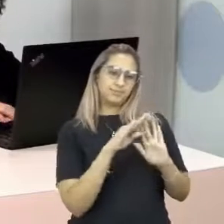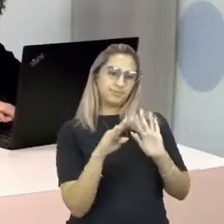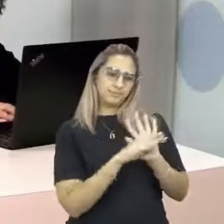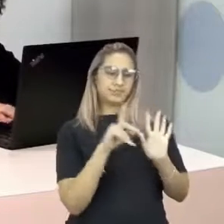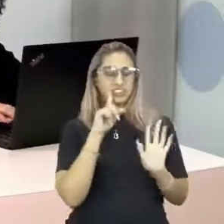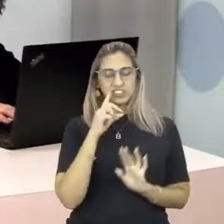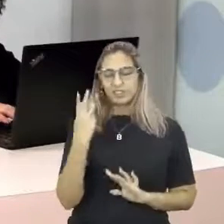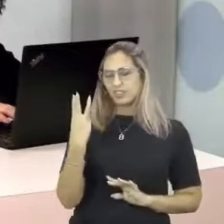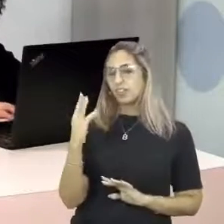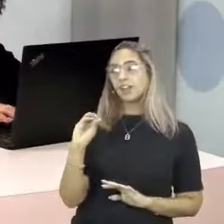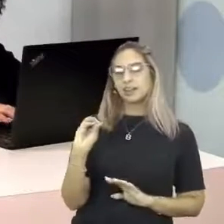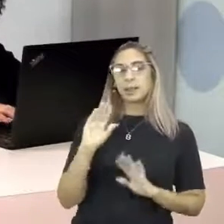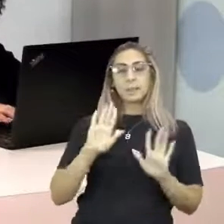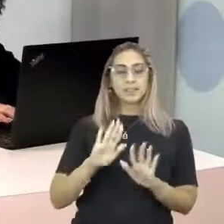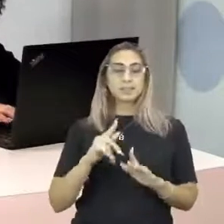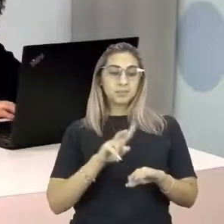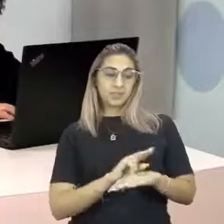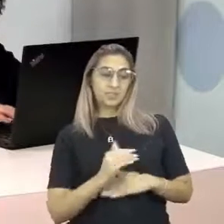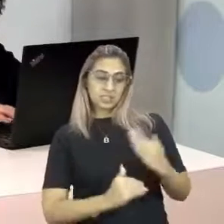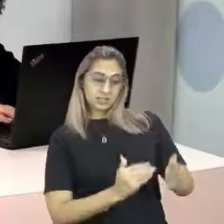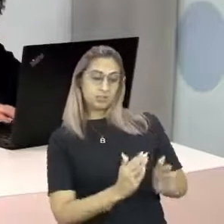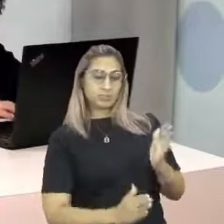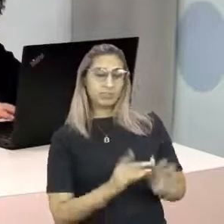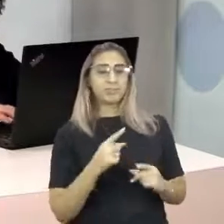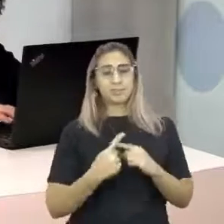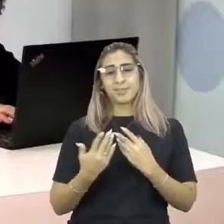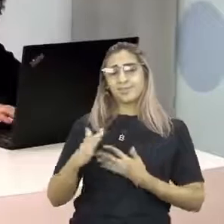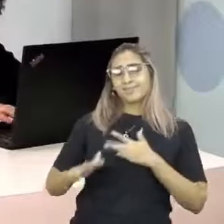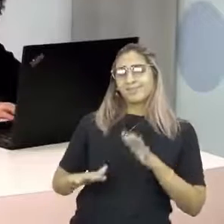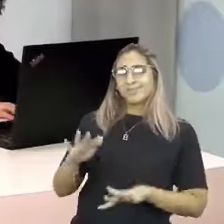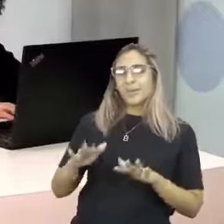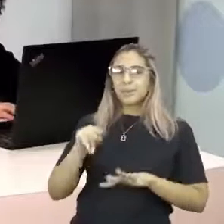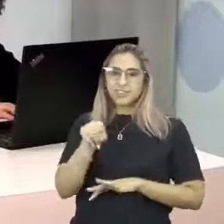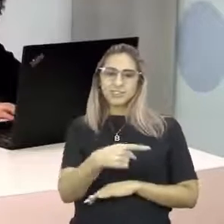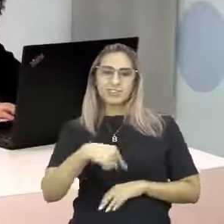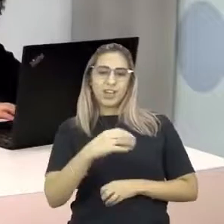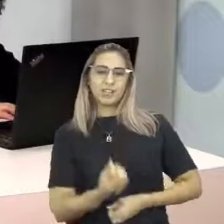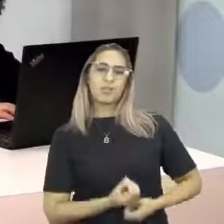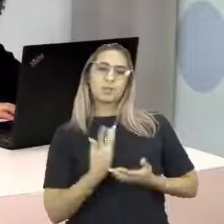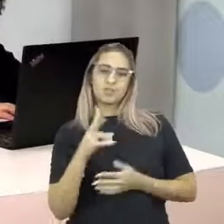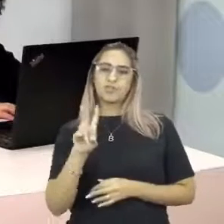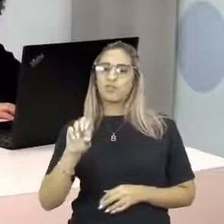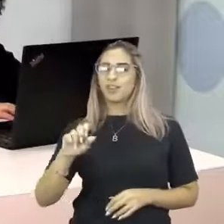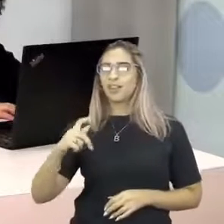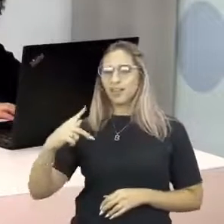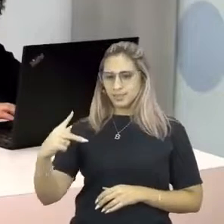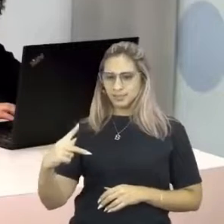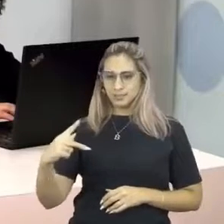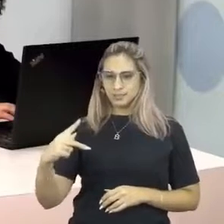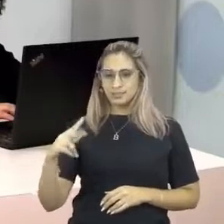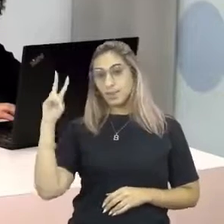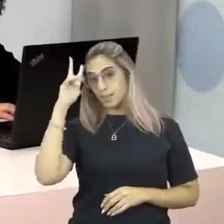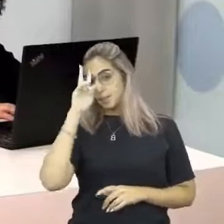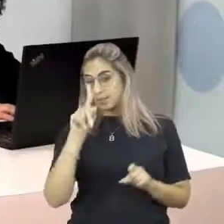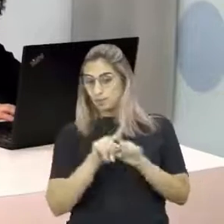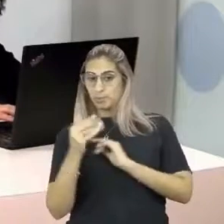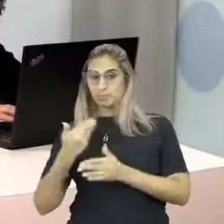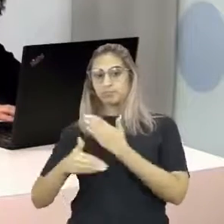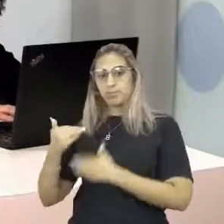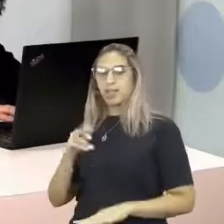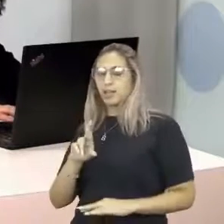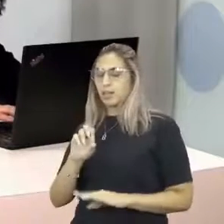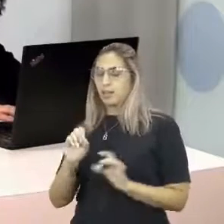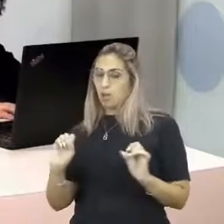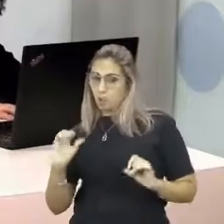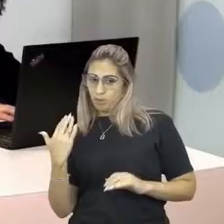dia 30, mas é uma previsão porque a gente depende dessa informação que venha da VUNESP. Tá? Lembrando aqui que de acordo com a resolução,